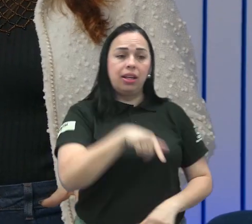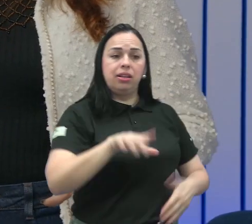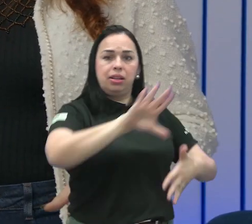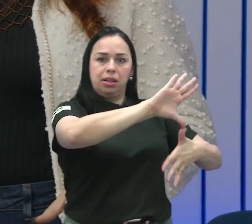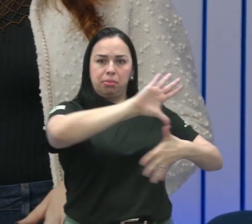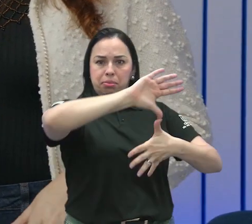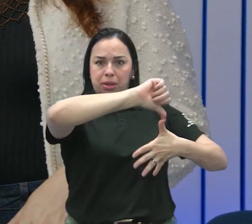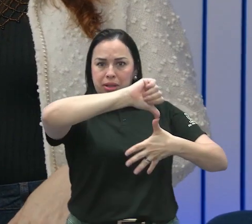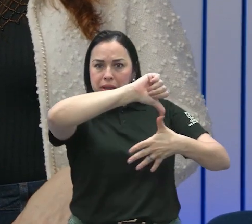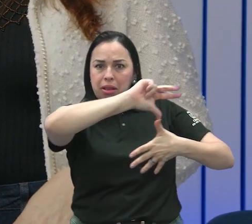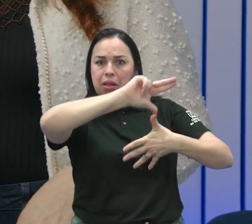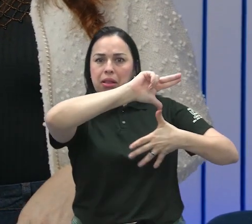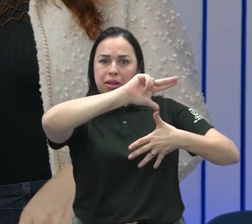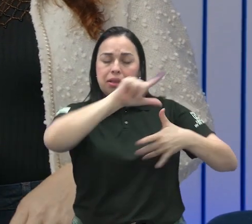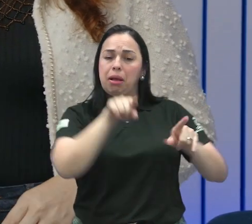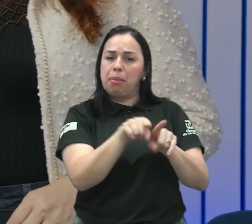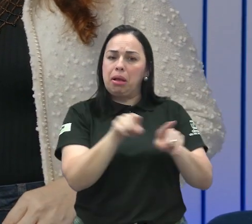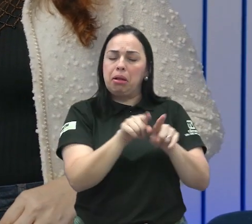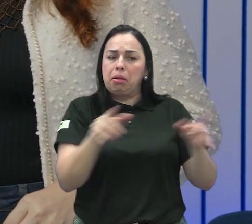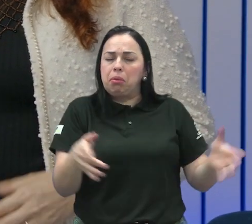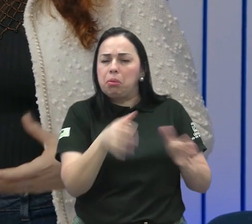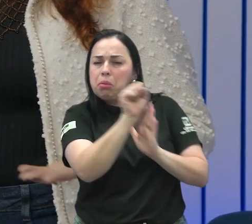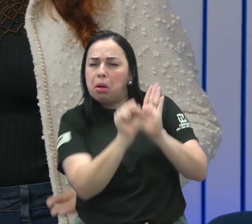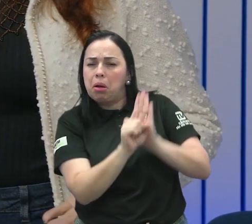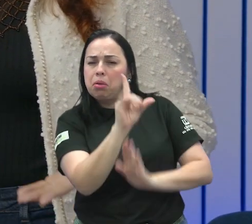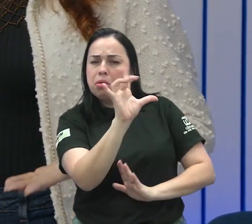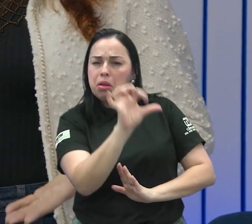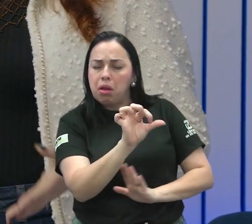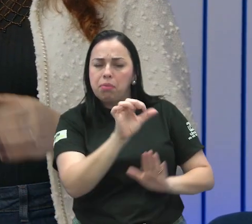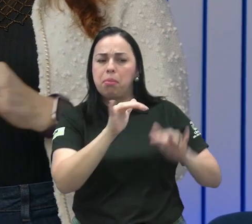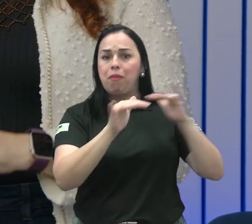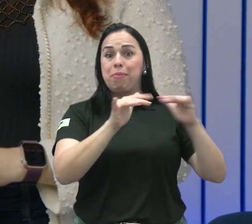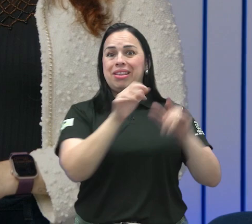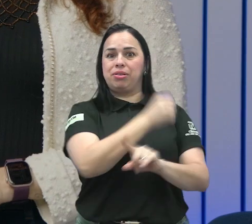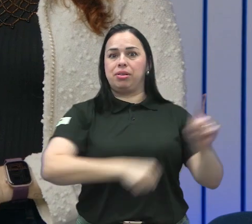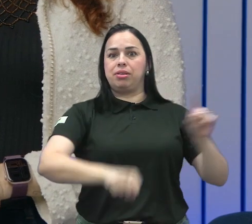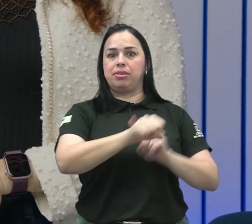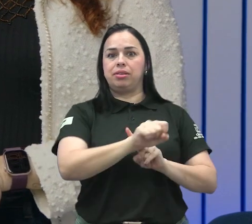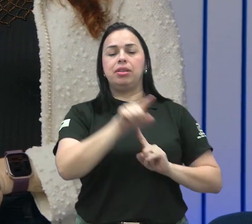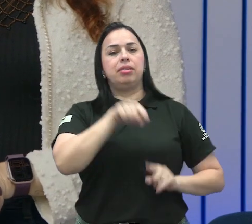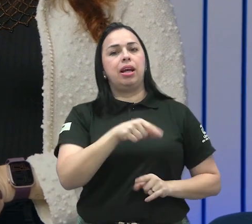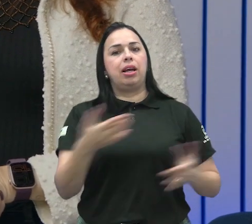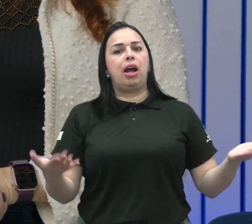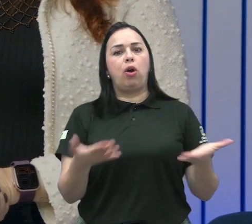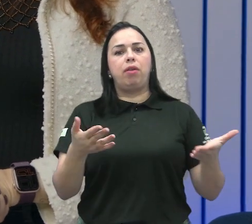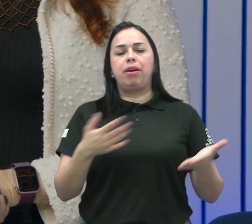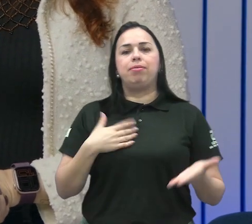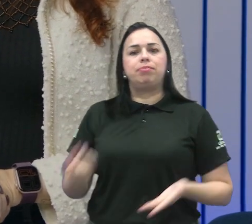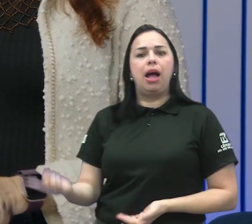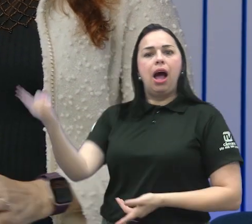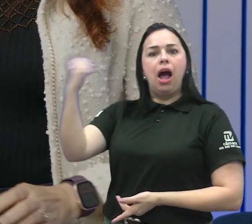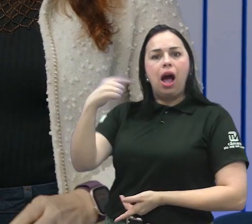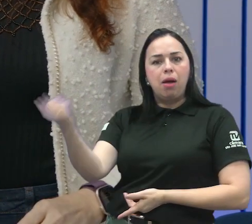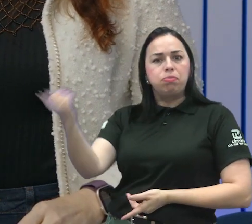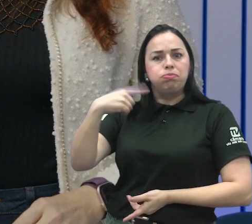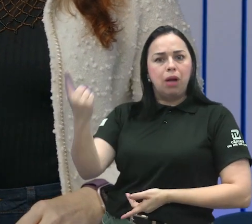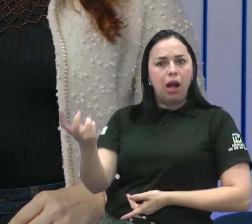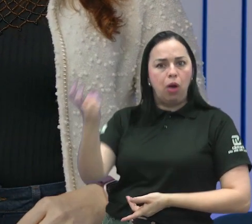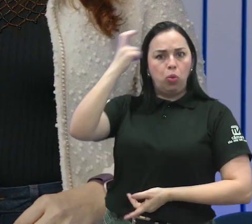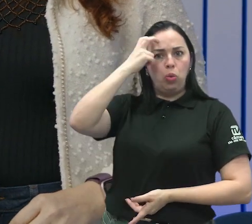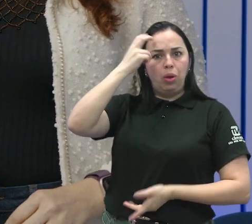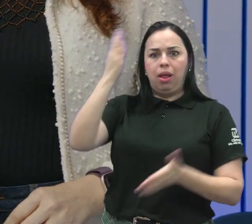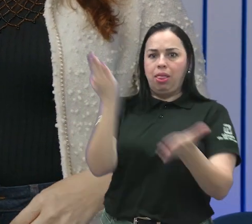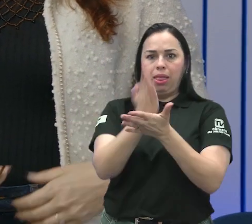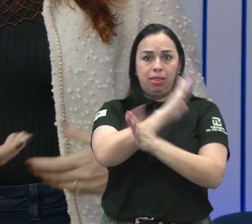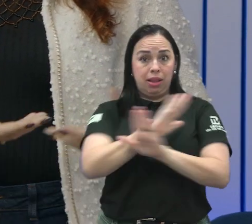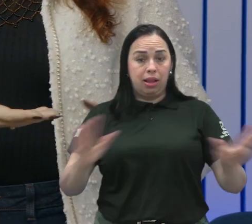né? Na América Latina, a partir de movimentos sociais no século XIX, surge o conceito de